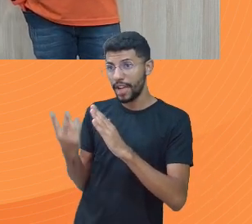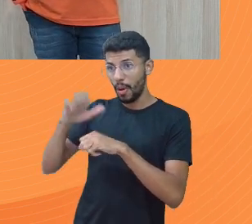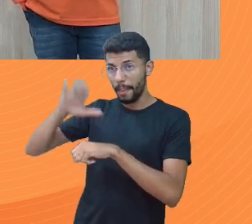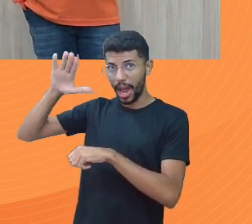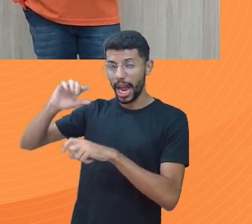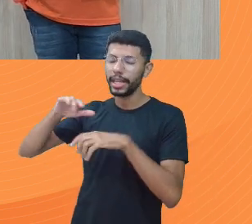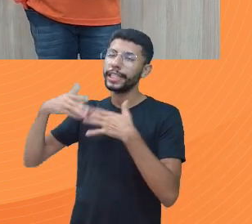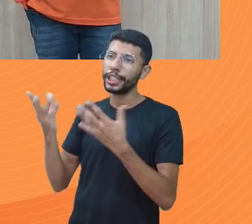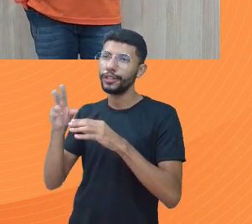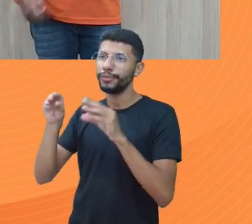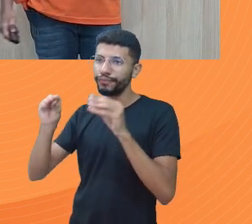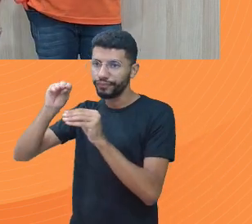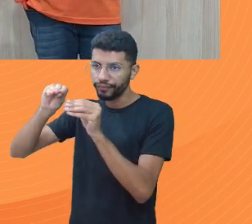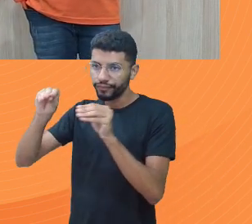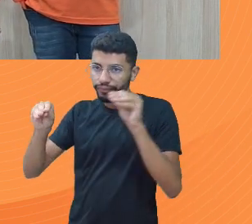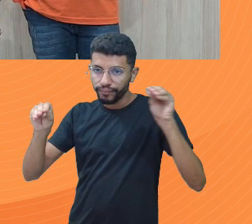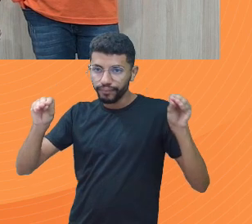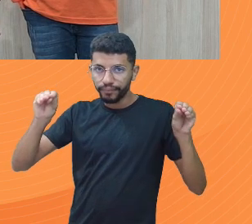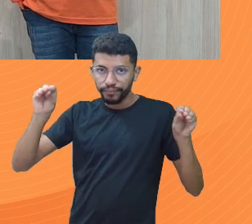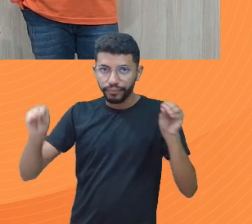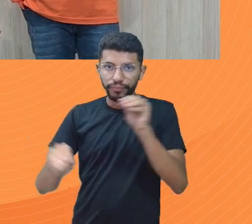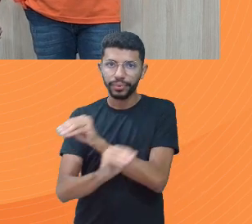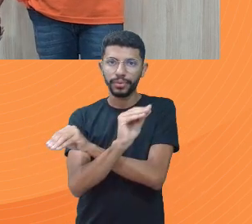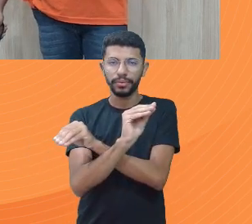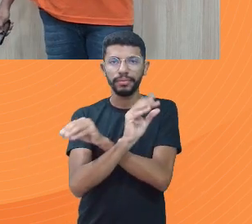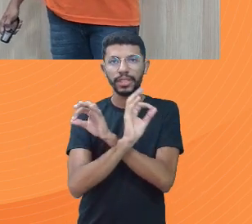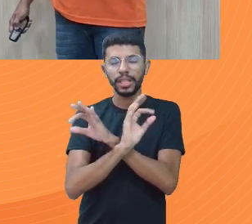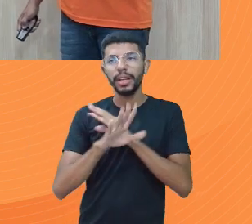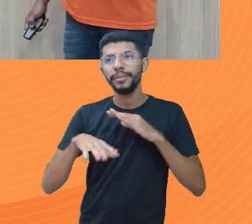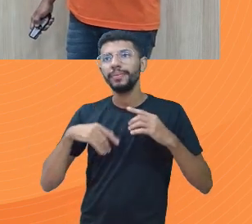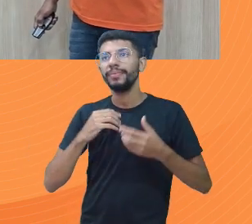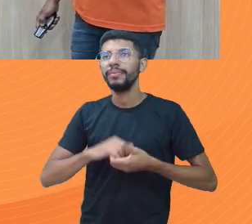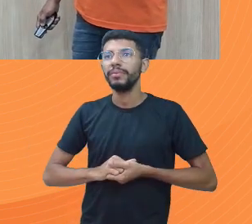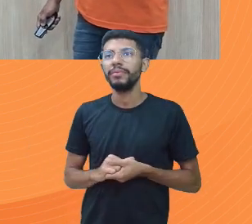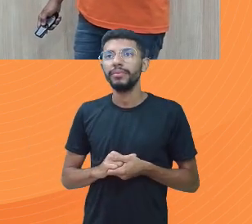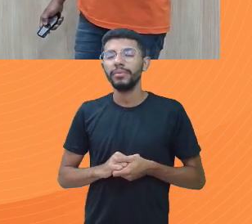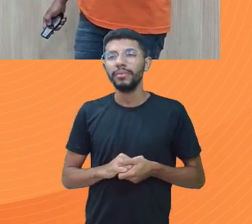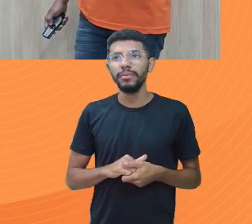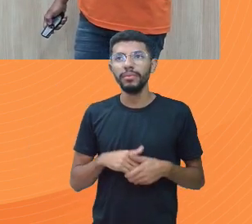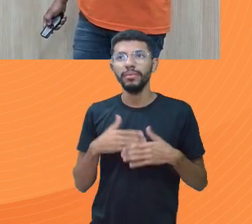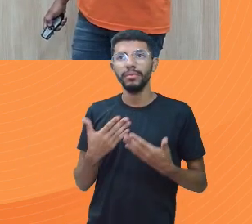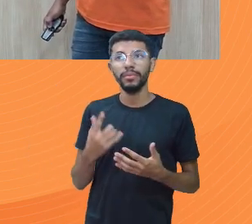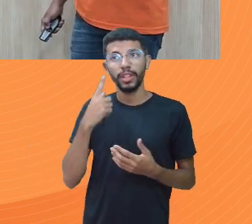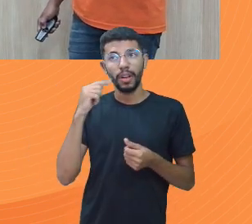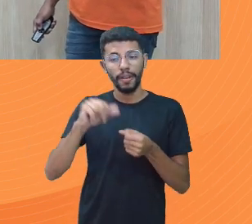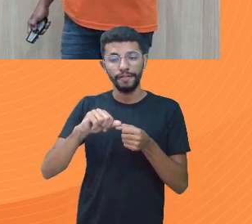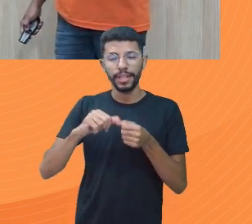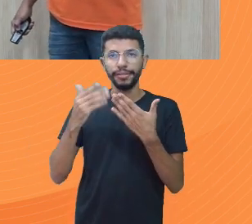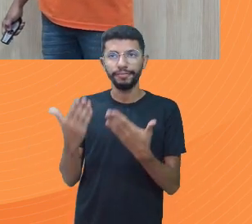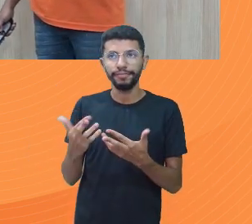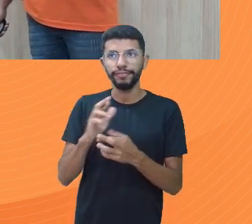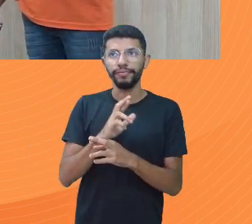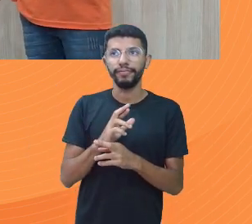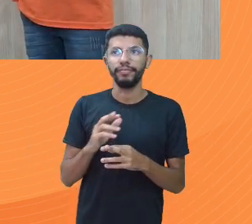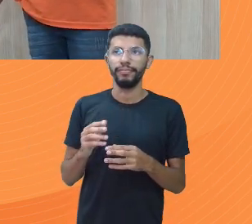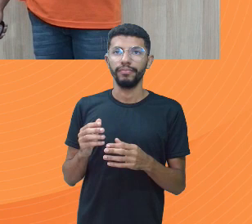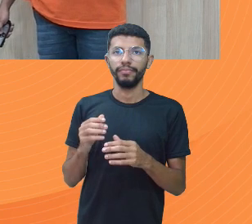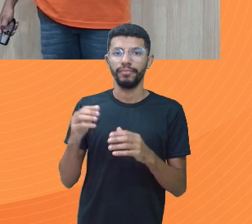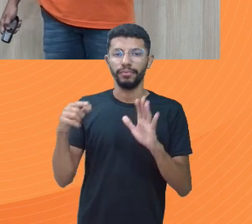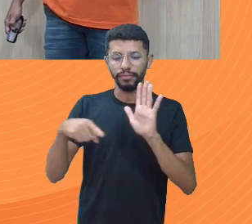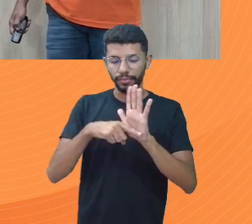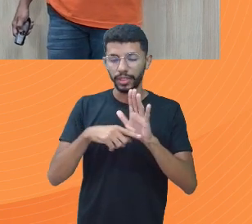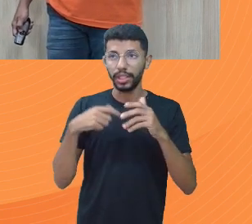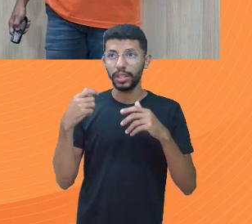na frente e a casa 1 logo em seguida. Realizando esta subtração, a gente encontra que a diferença entre as duas